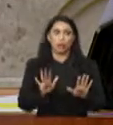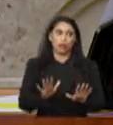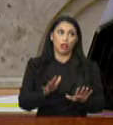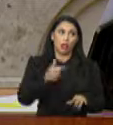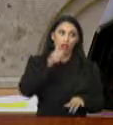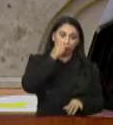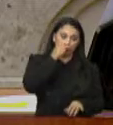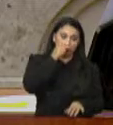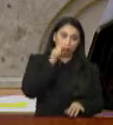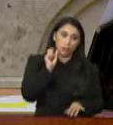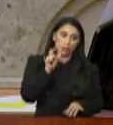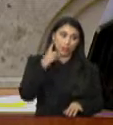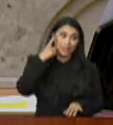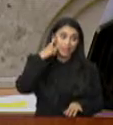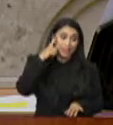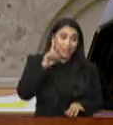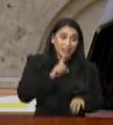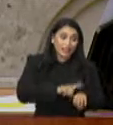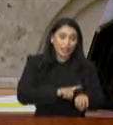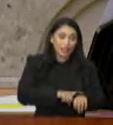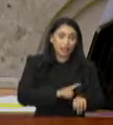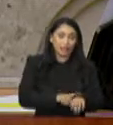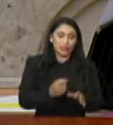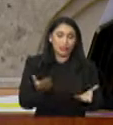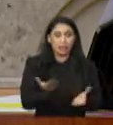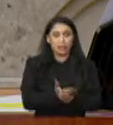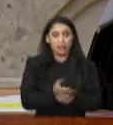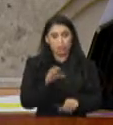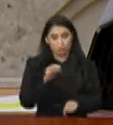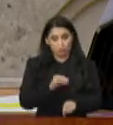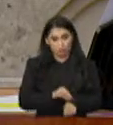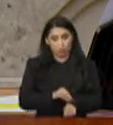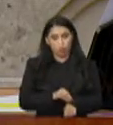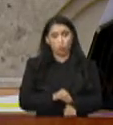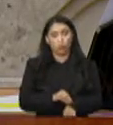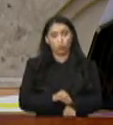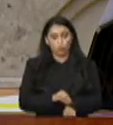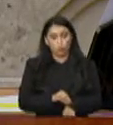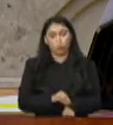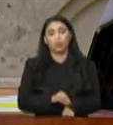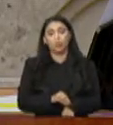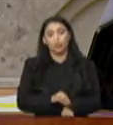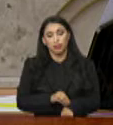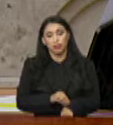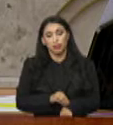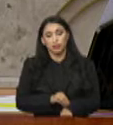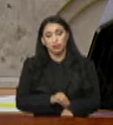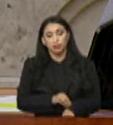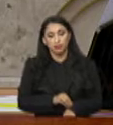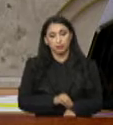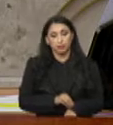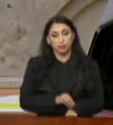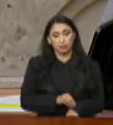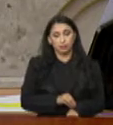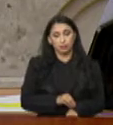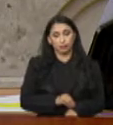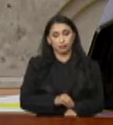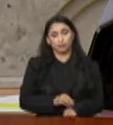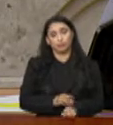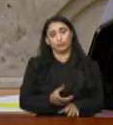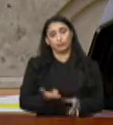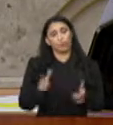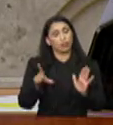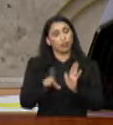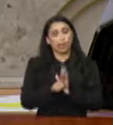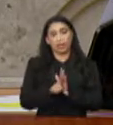entende-se ataca da propositura da ação a culpa era era passível de figurar como causa